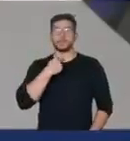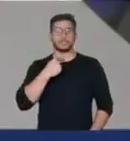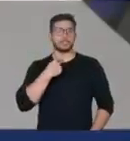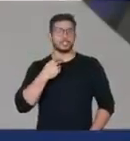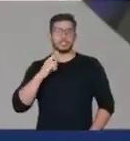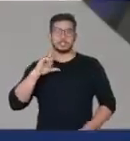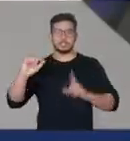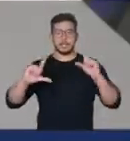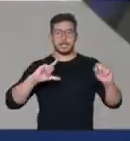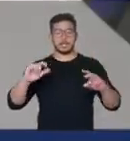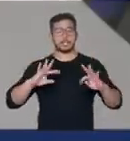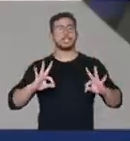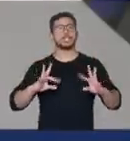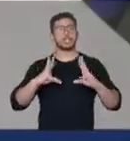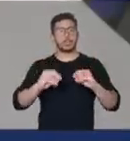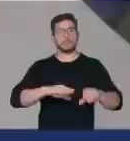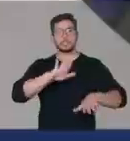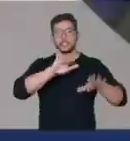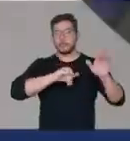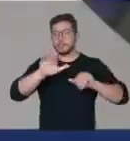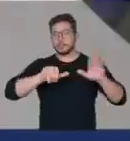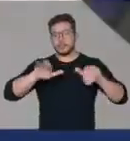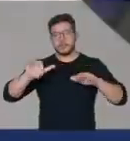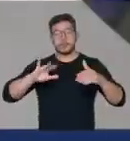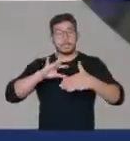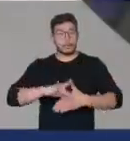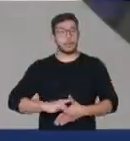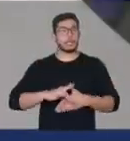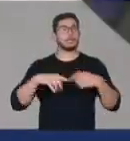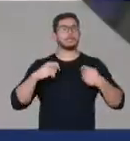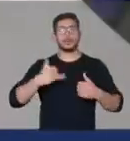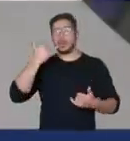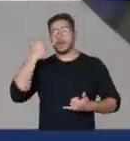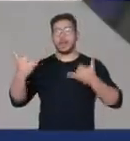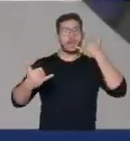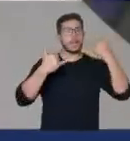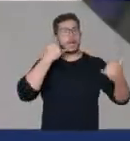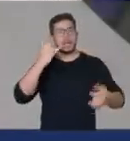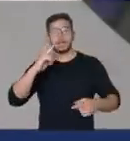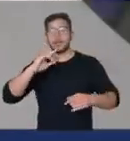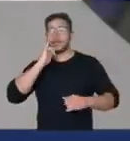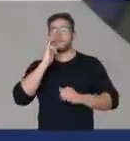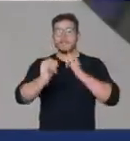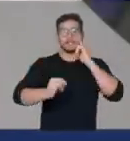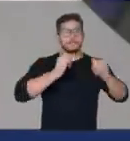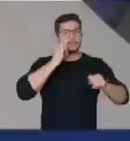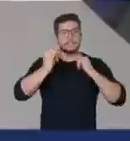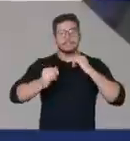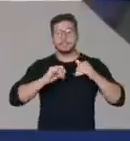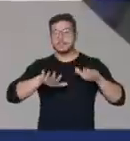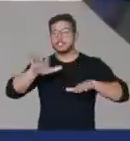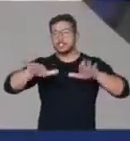foram chamados. Houve um trabalho muito grande por parte dos líderes, ligando, comunicando aos